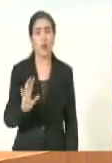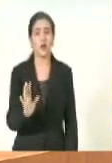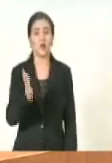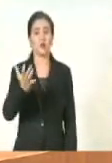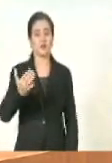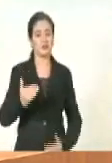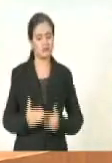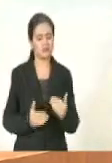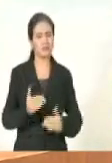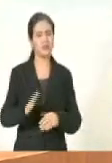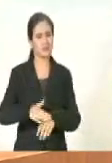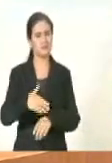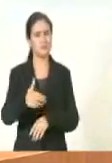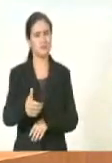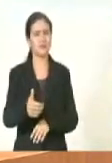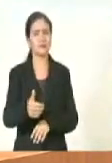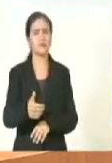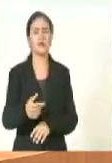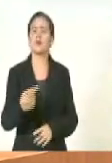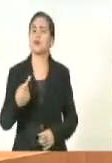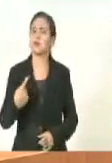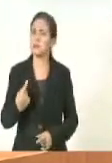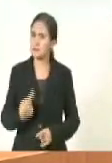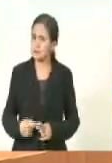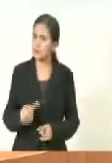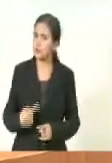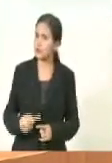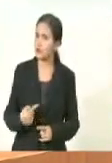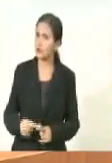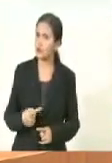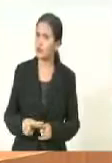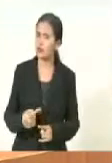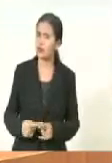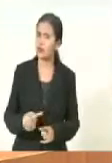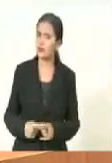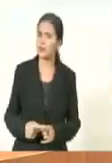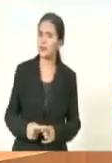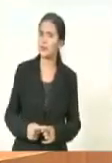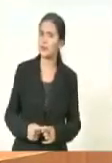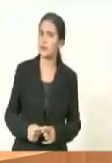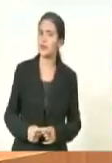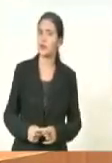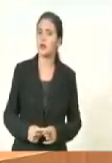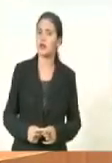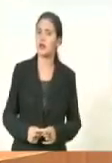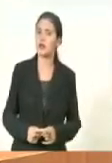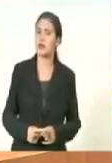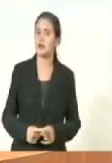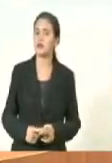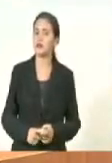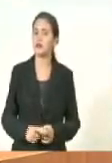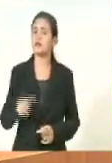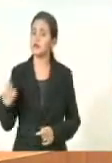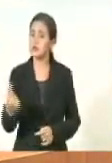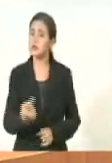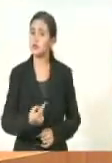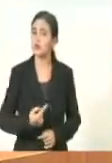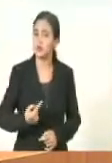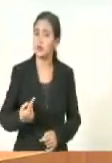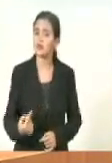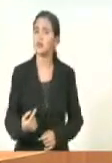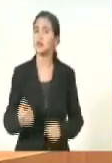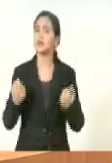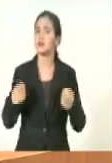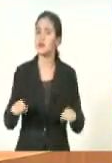Inácio, por que não desenvolvê-la realmente em sua plenitude, poder levar para todas as